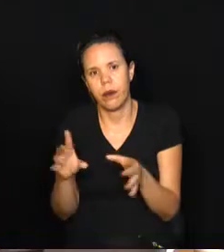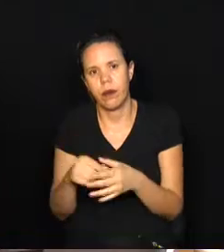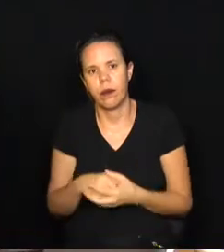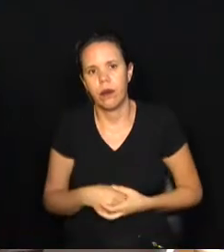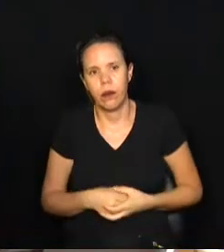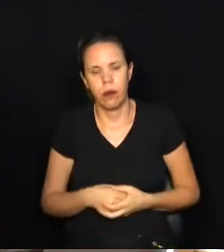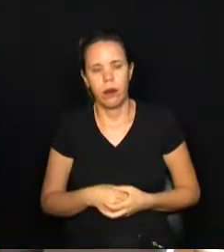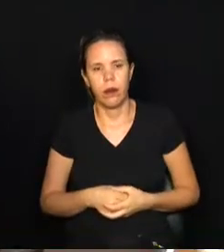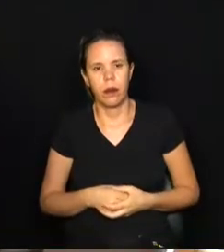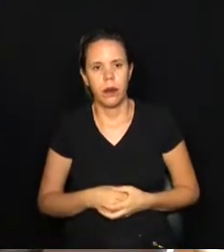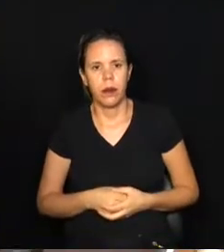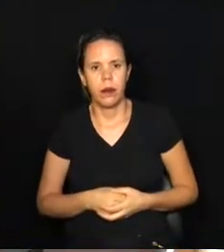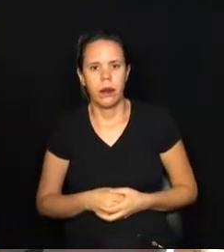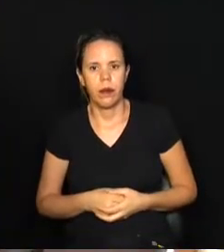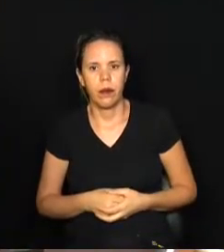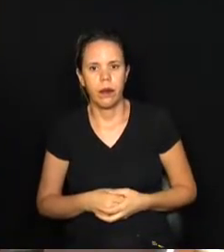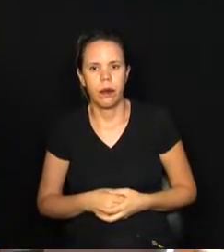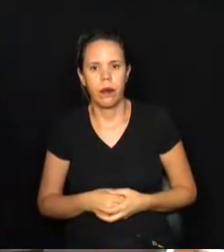os seus comentários.